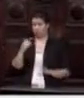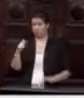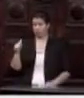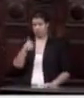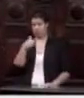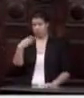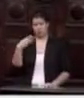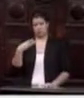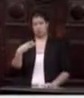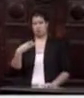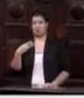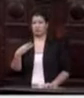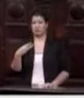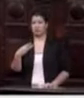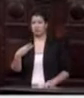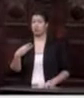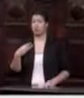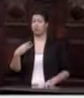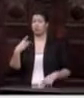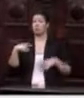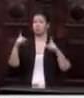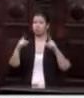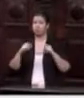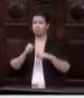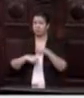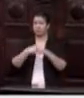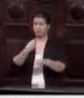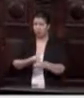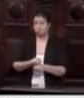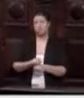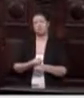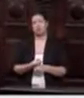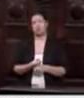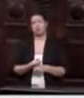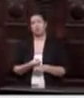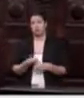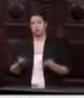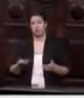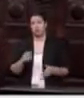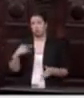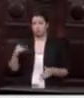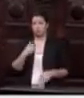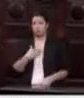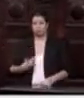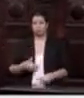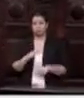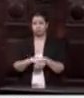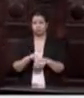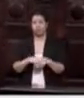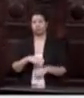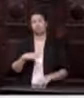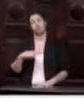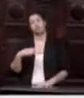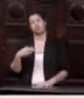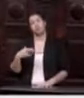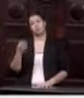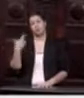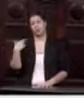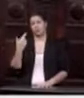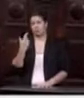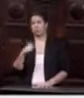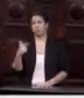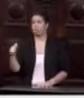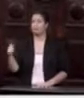atrás, em 2015. Ele foi diluído no ano seguinte. Esse comportamento irresponsável está fazendo com